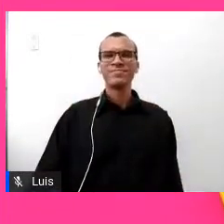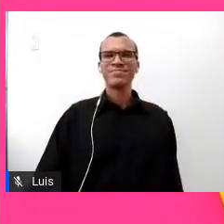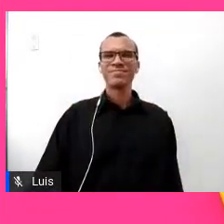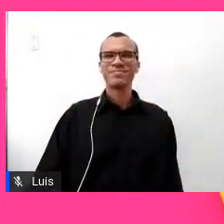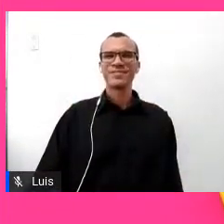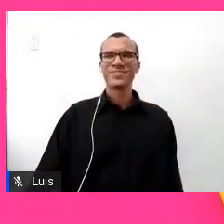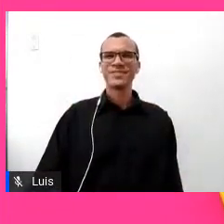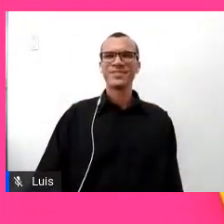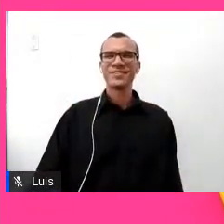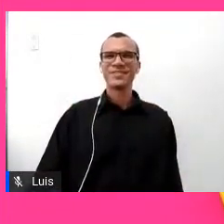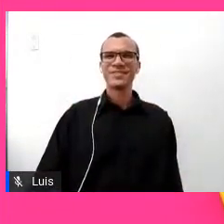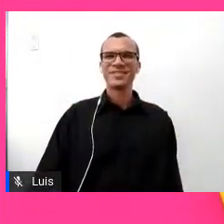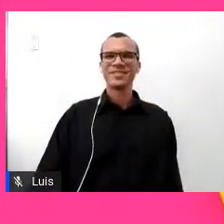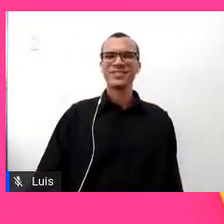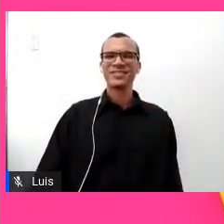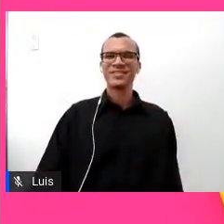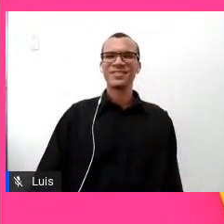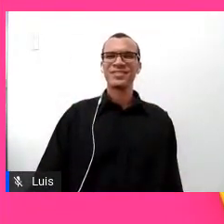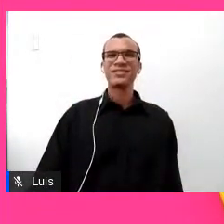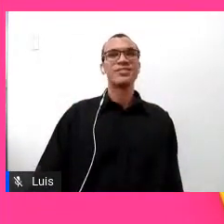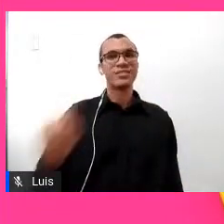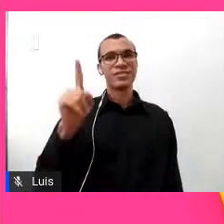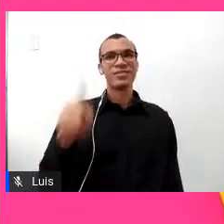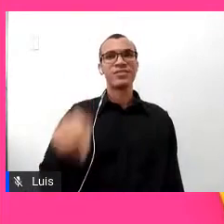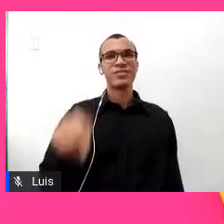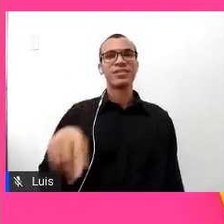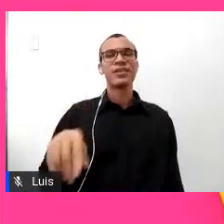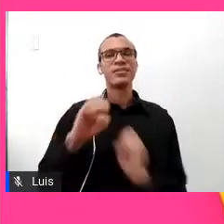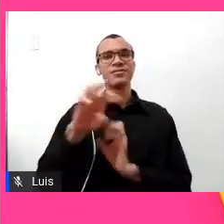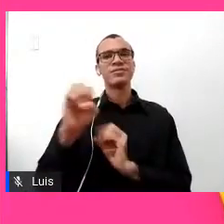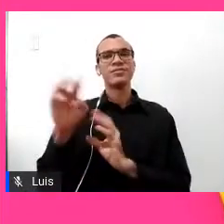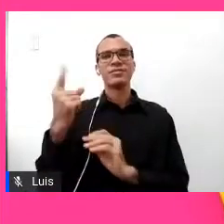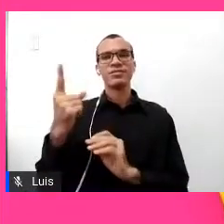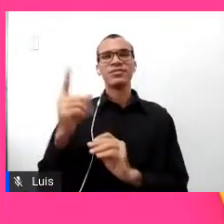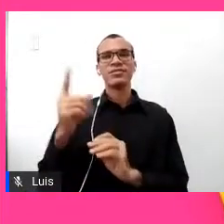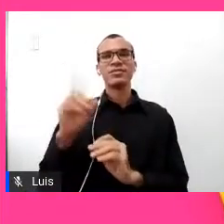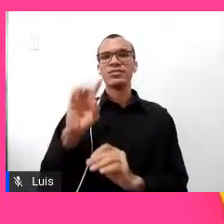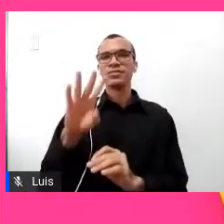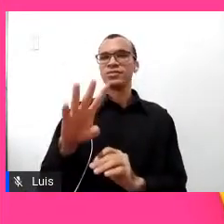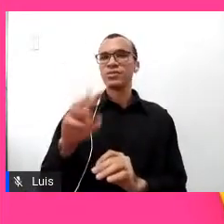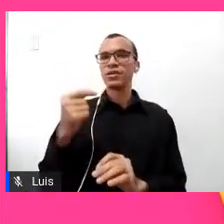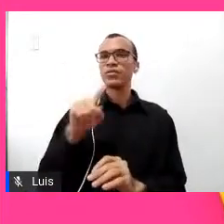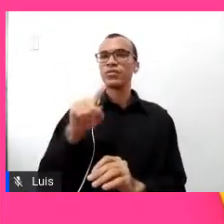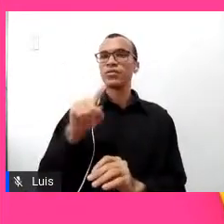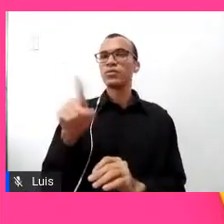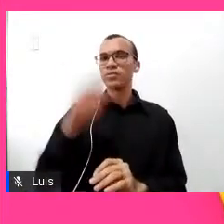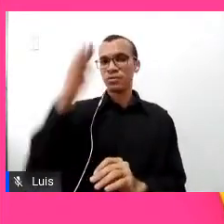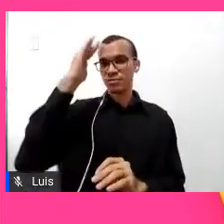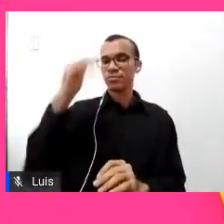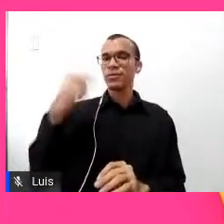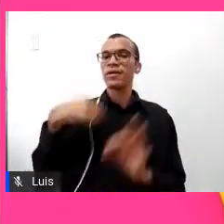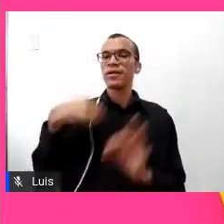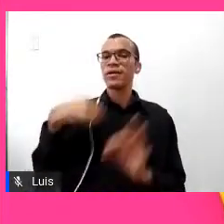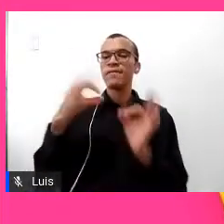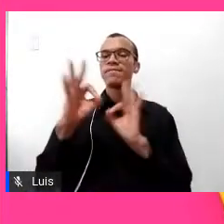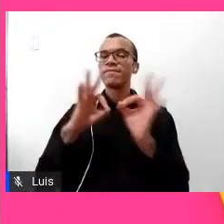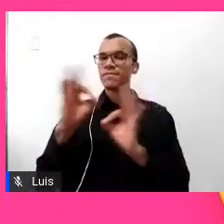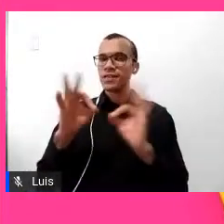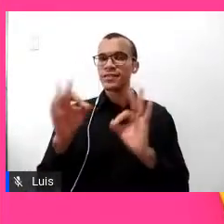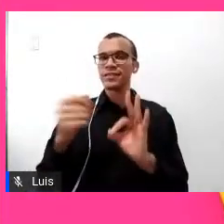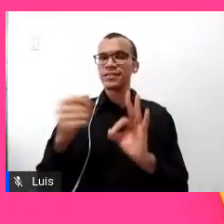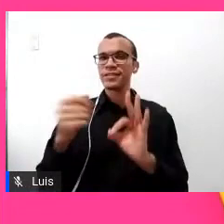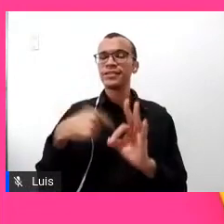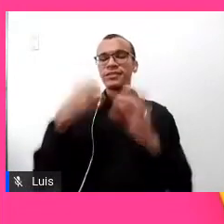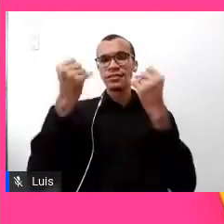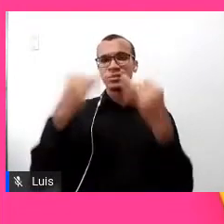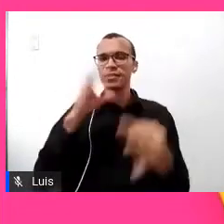Isso aqui merecia uma aula só disso, tá? Para vocês entenderem o que eu fiz. Eu vou tentar falar bem rapidamente,